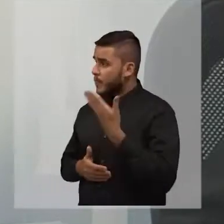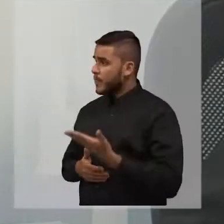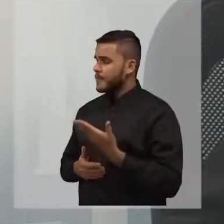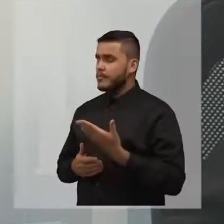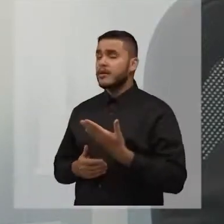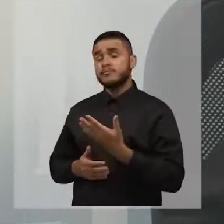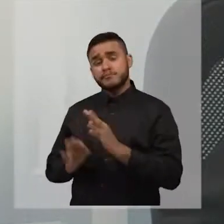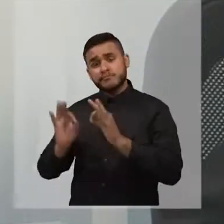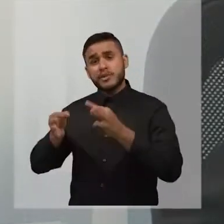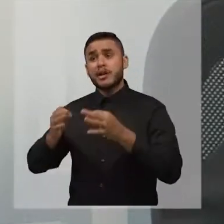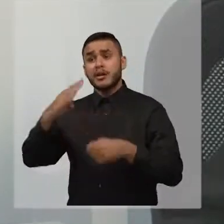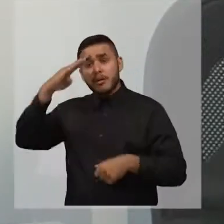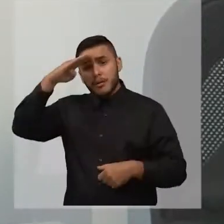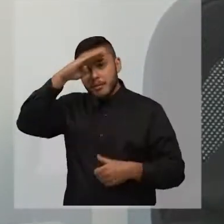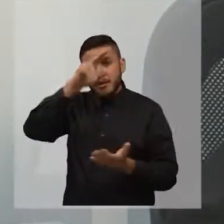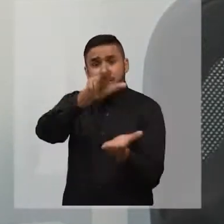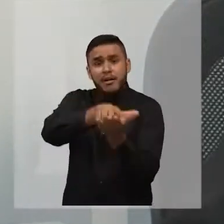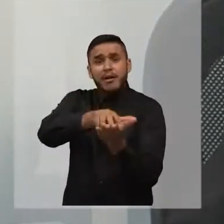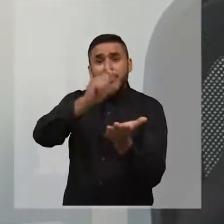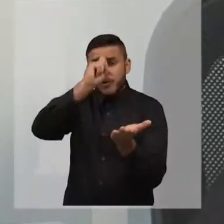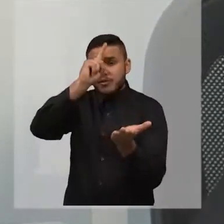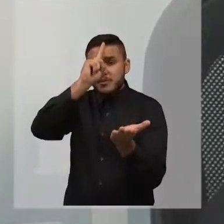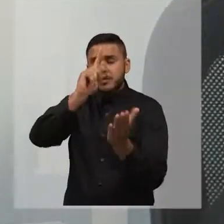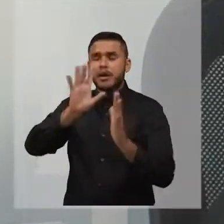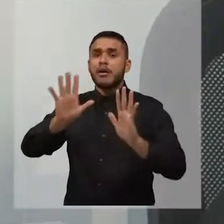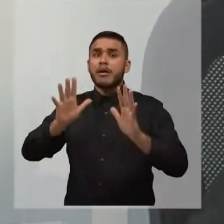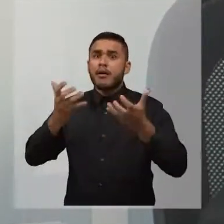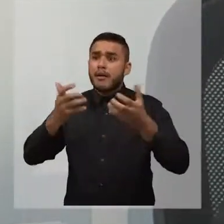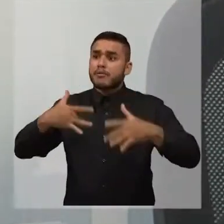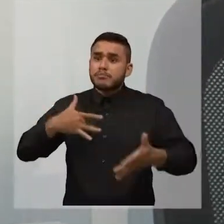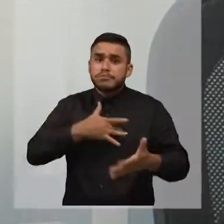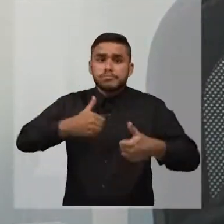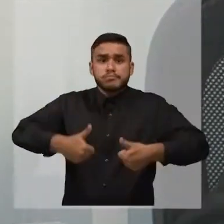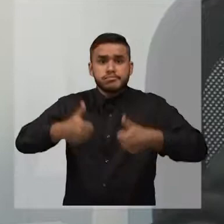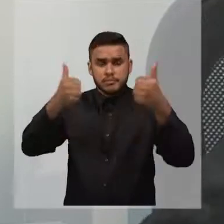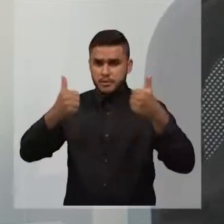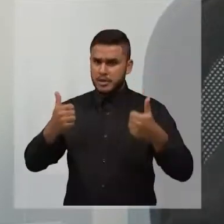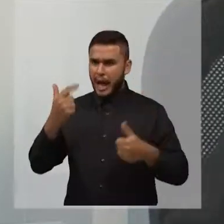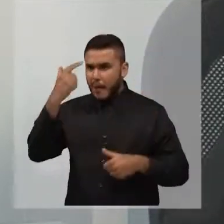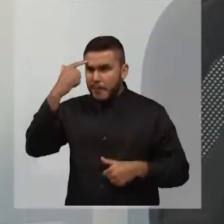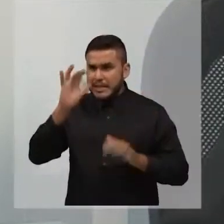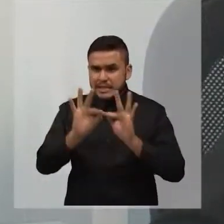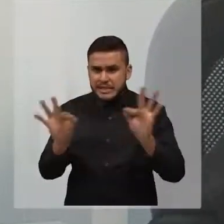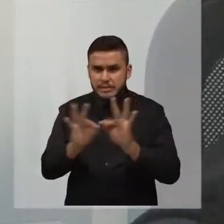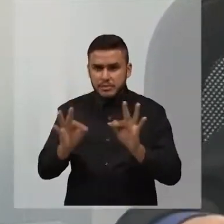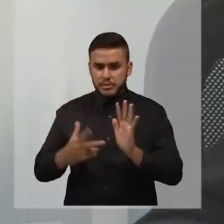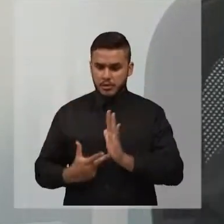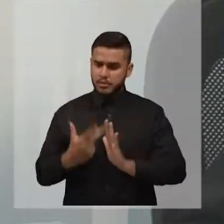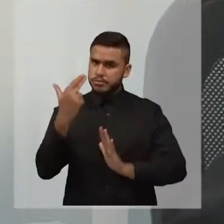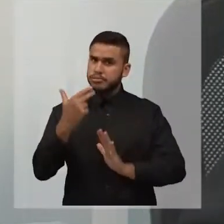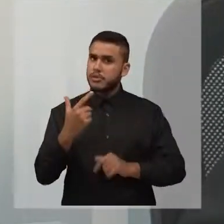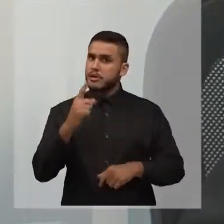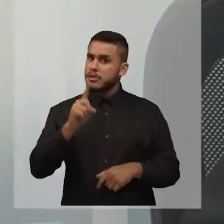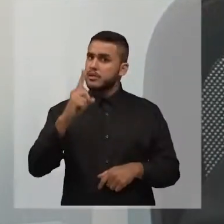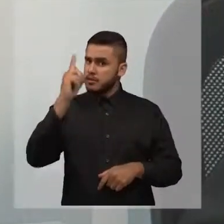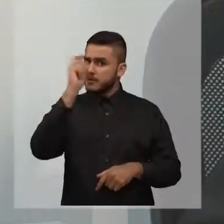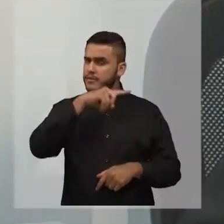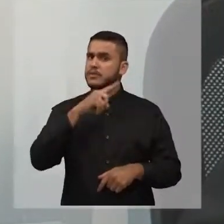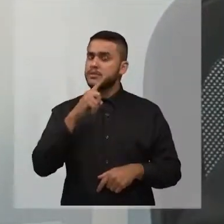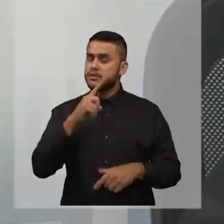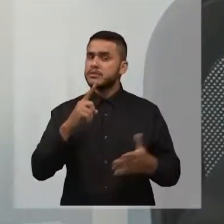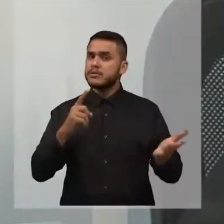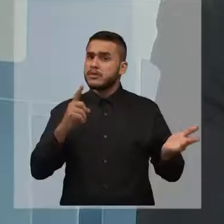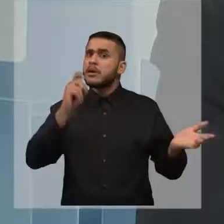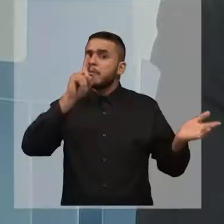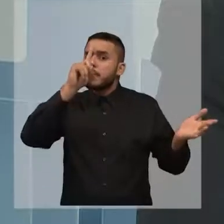sua saúde. A operação do Jair Messias Bolsonaro não é uma operação qualquer, não. É uma operação de alto risco, tá entendendo? Inclusive,